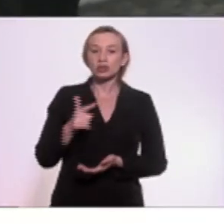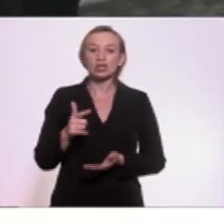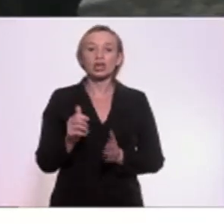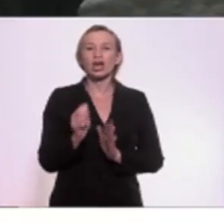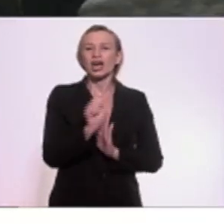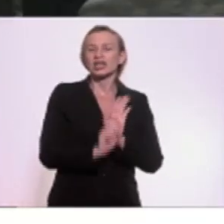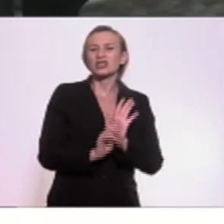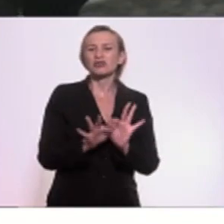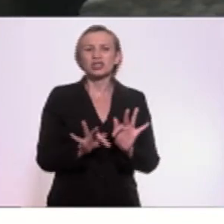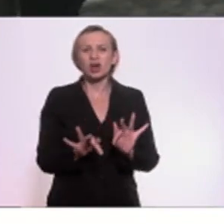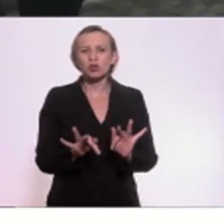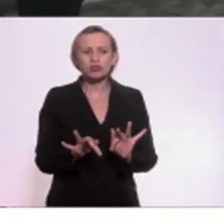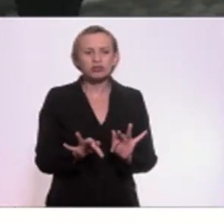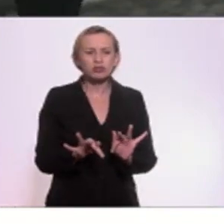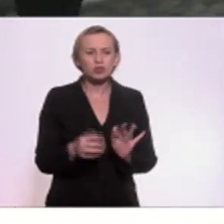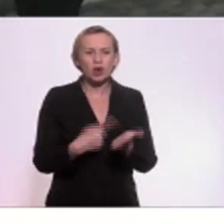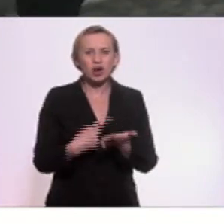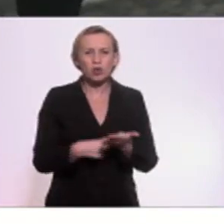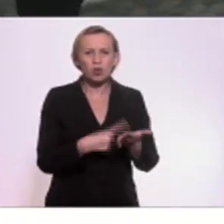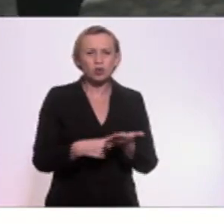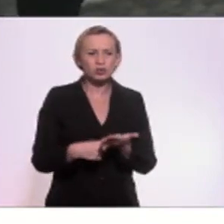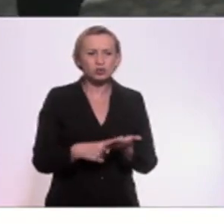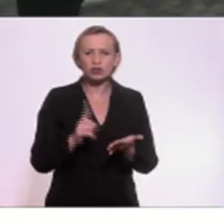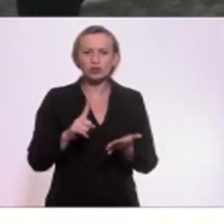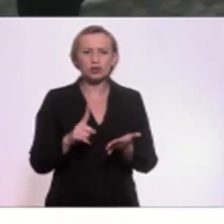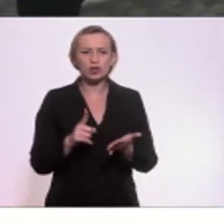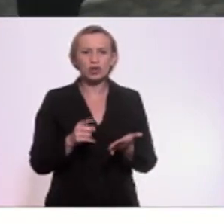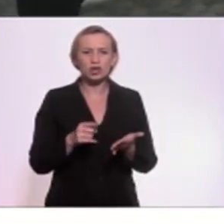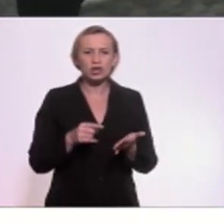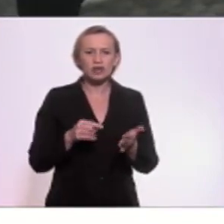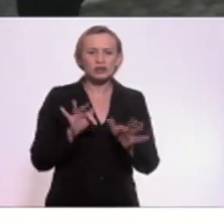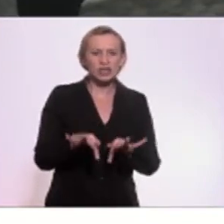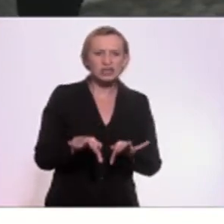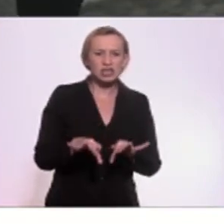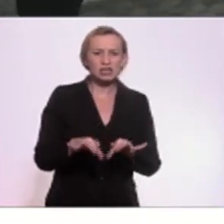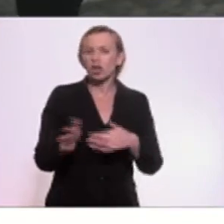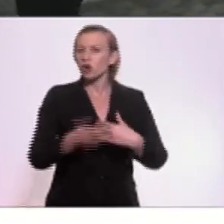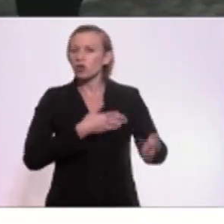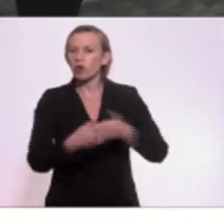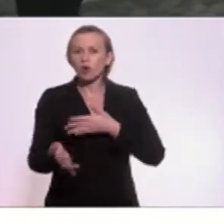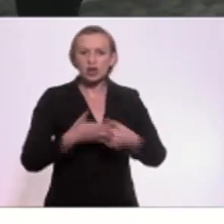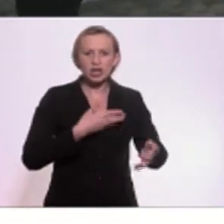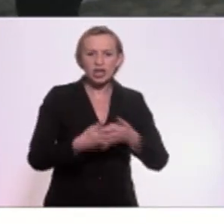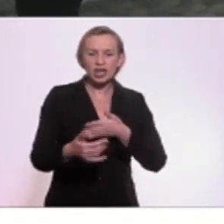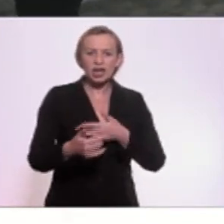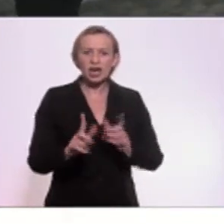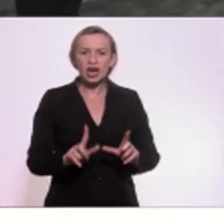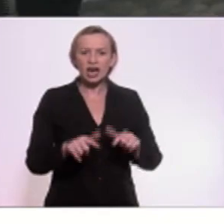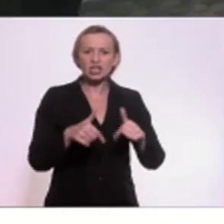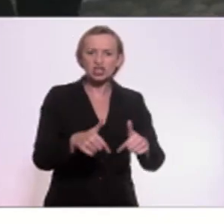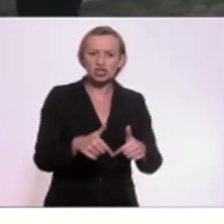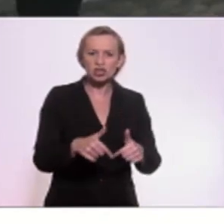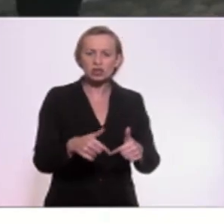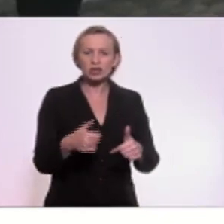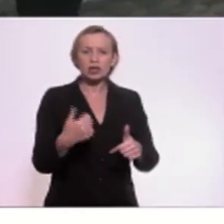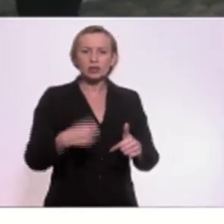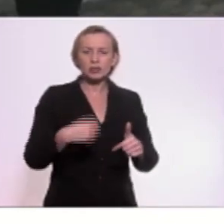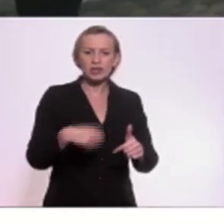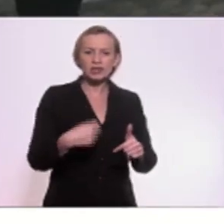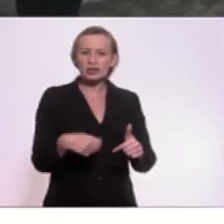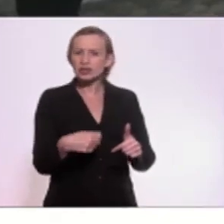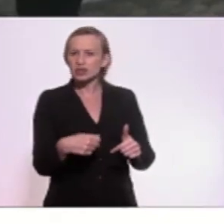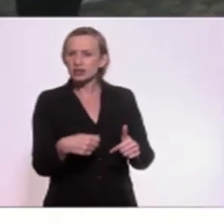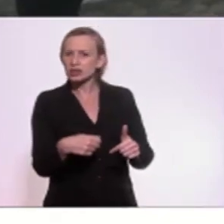acordo não tenha sido protocolado. Porque, afinal de contas, qualquer medida que transcenda isso não vai ficar